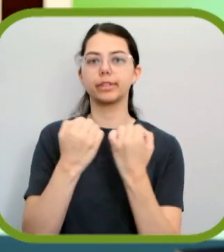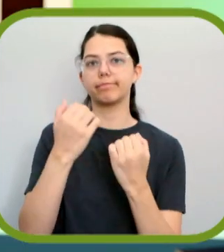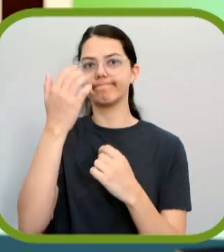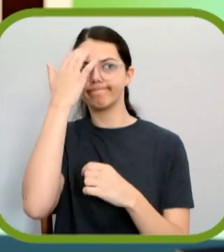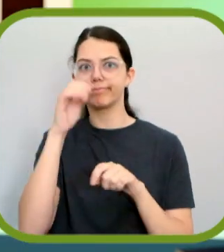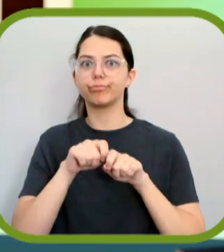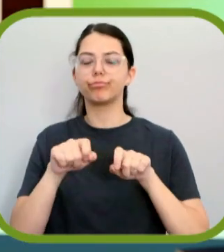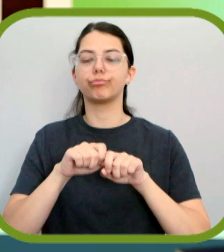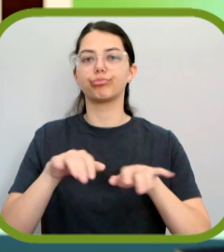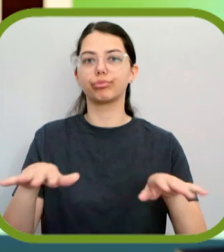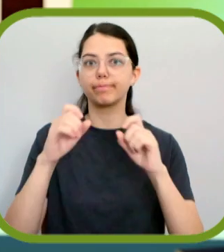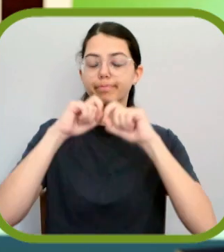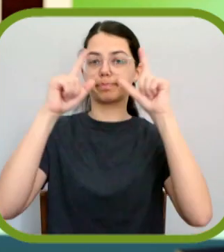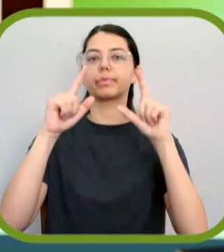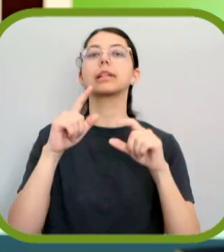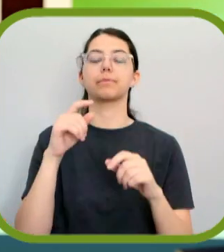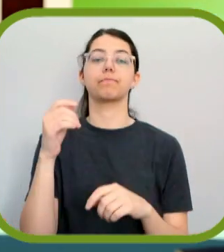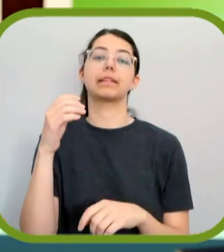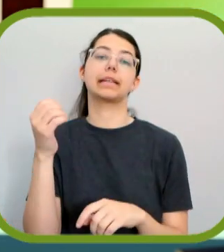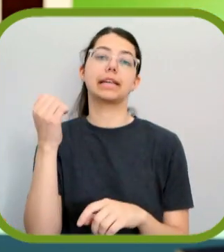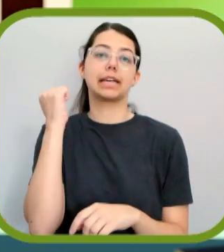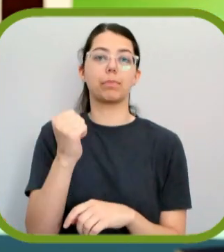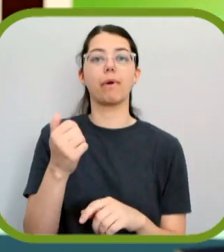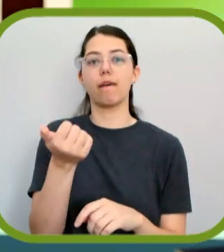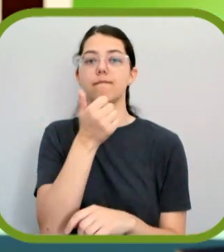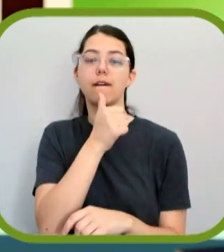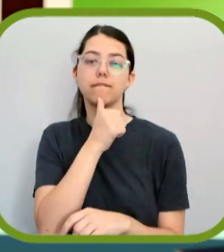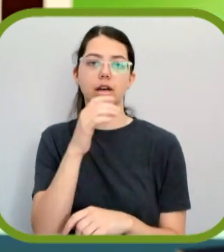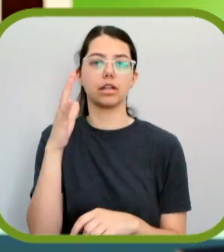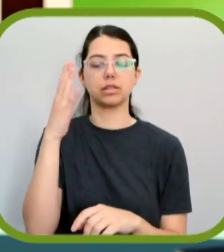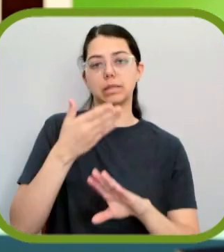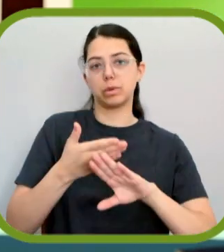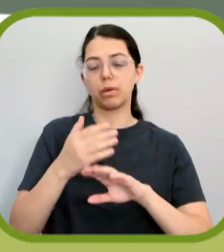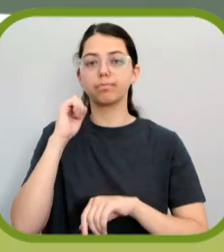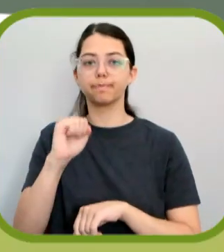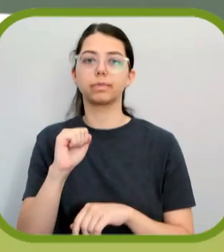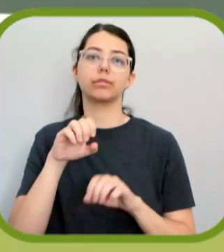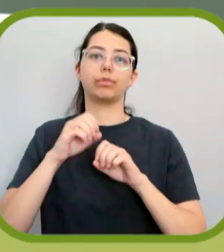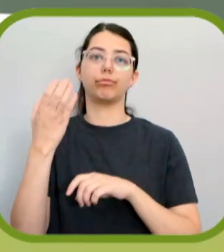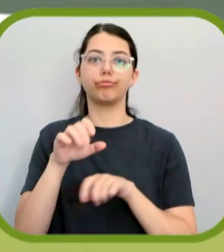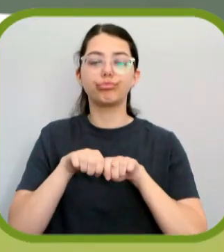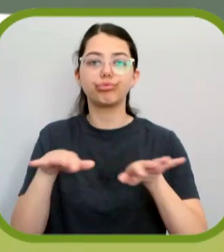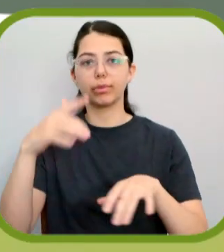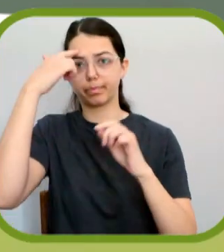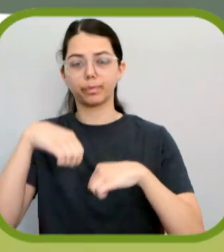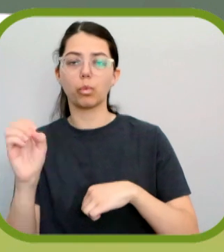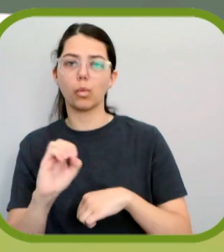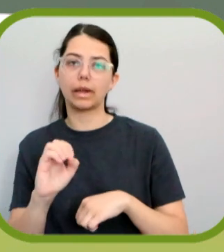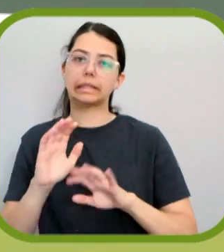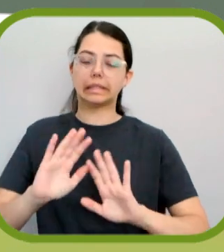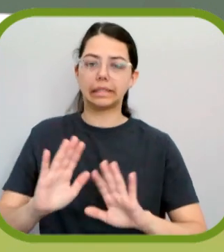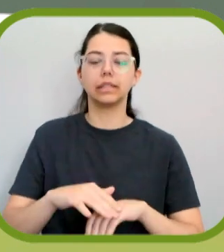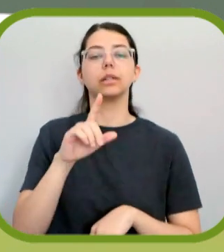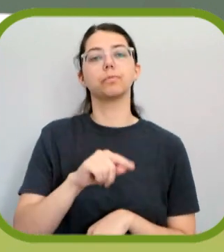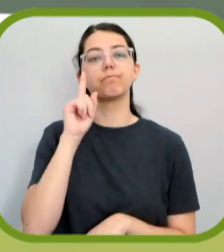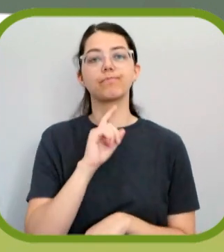para o crime da violência sexual através da partilha de imagens íntimas. Carolina Soares trabalha na unidade de cibercrime da APAV, Associação